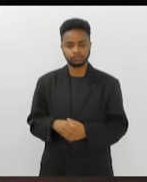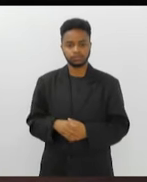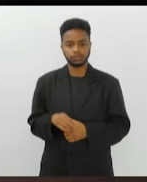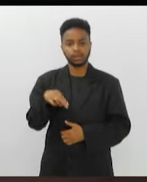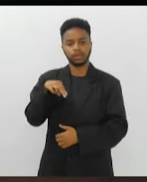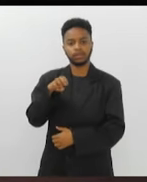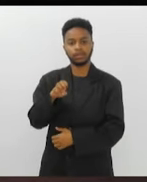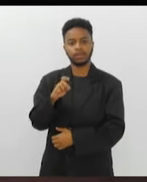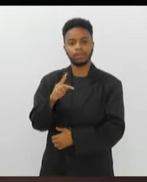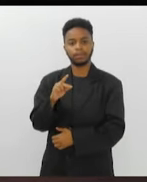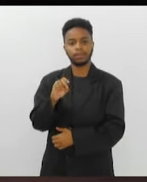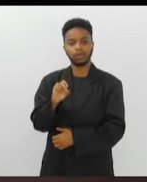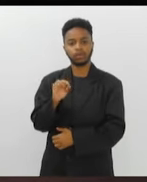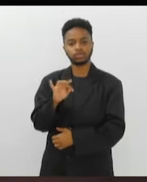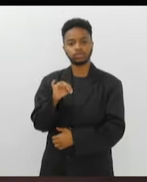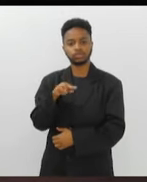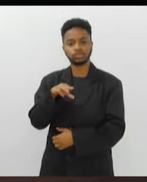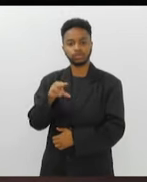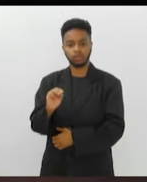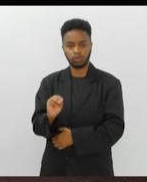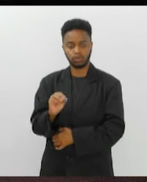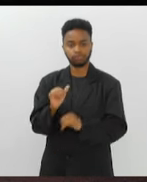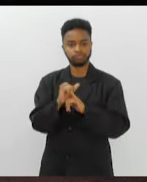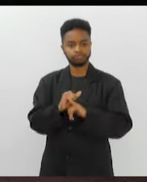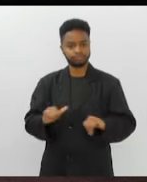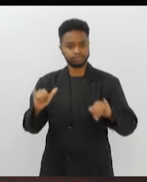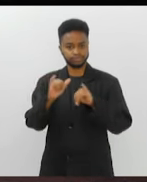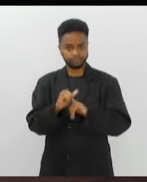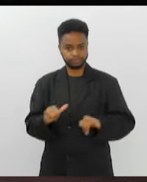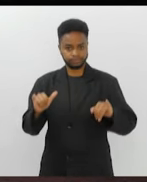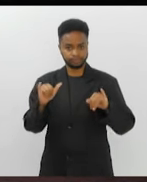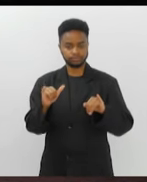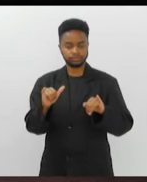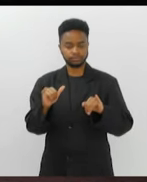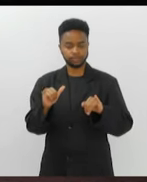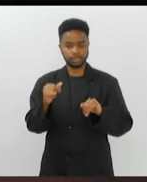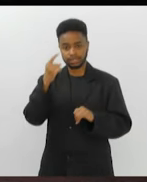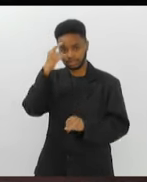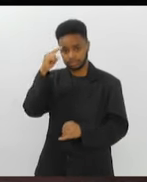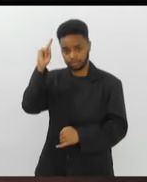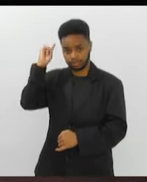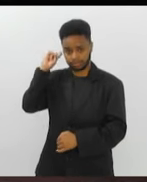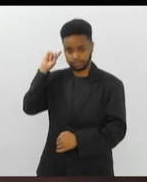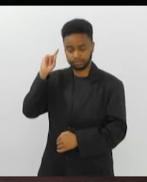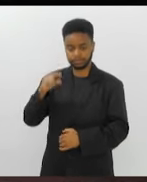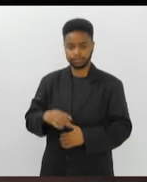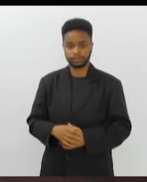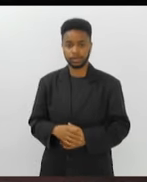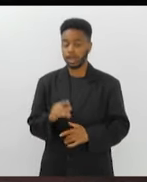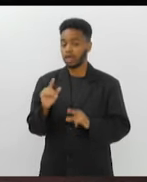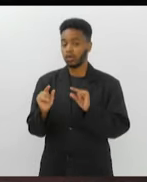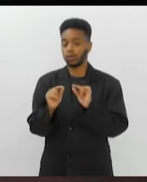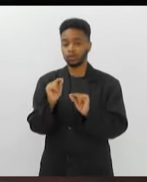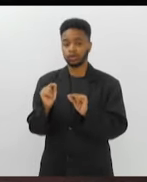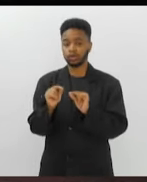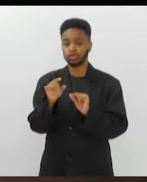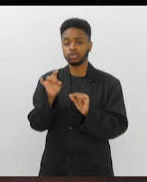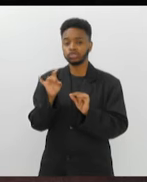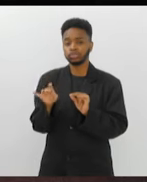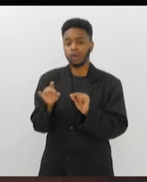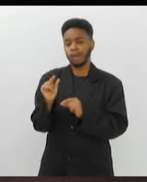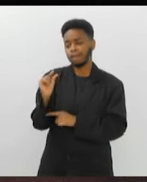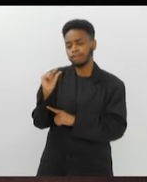Nepotismo. O que foi veiculado na semana passada é apenas a